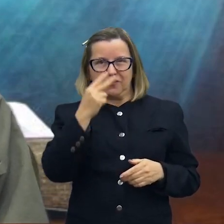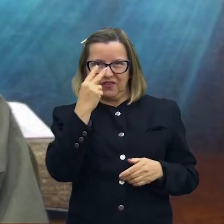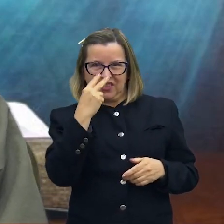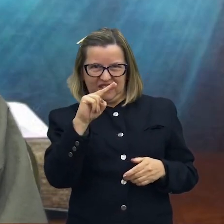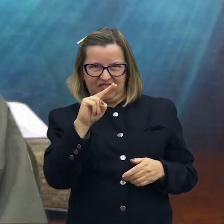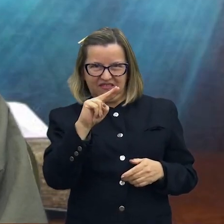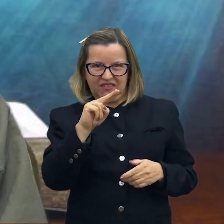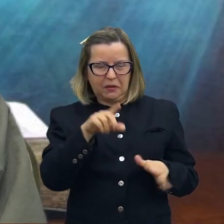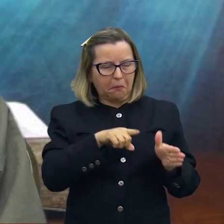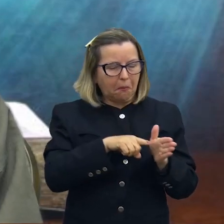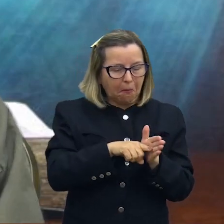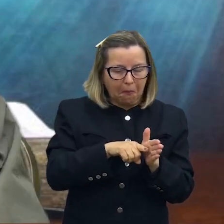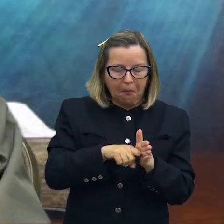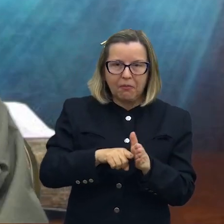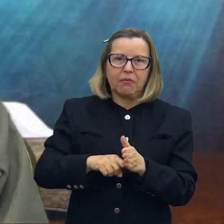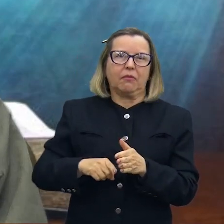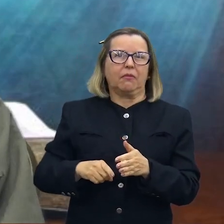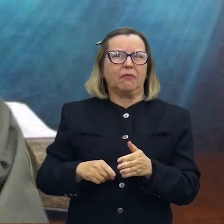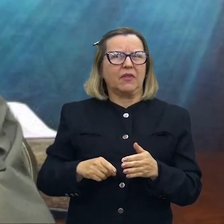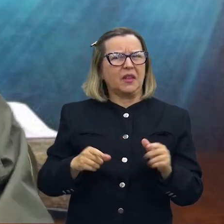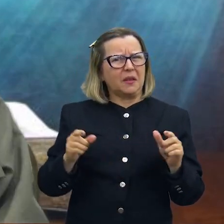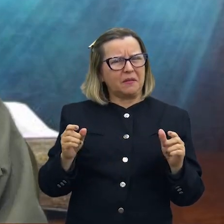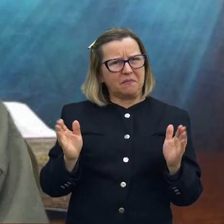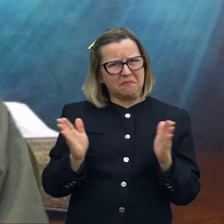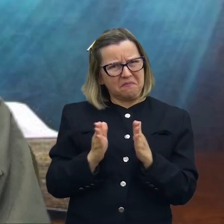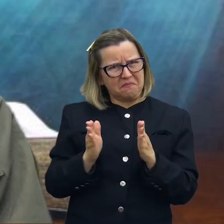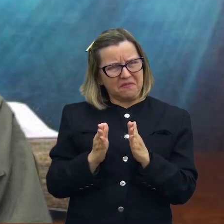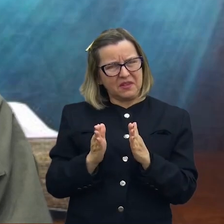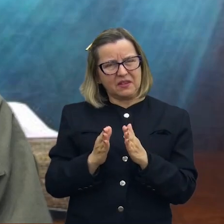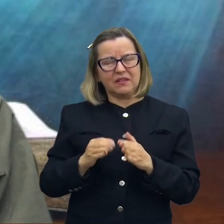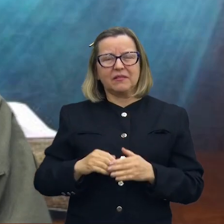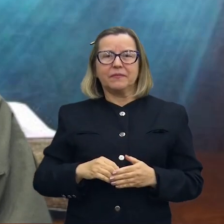estão trabalhando conosco nesse projeto, pequeno projeto, tímido projeto.